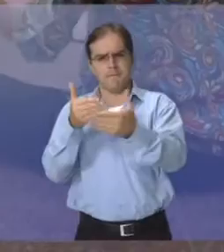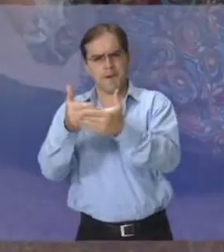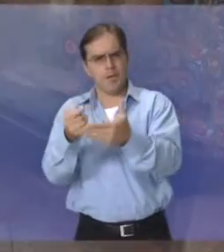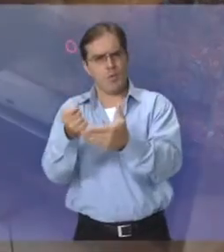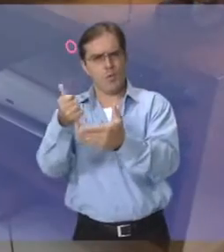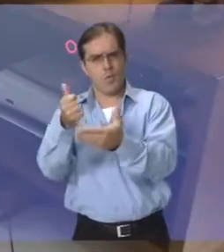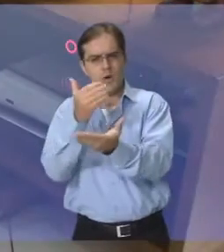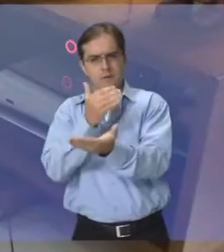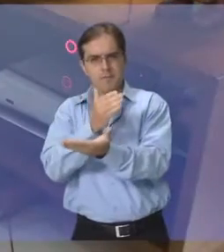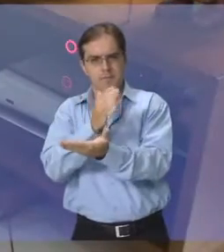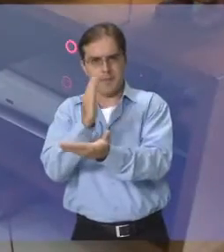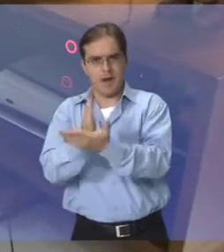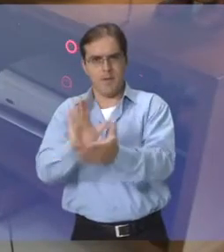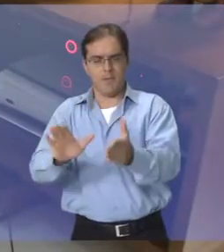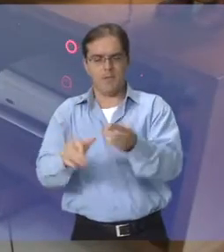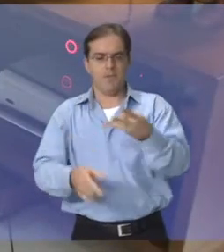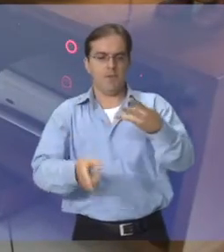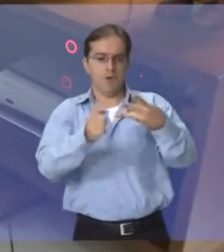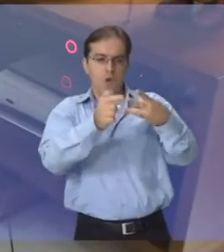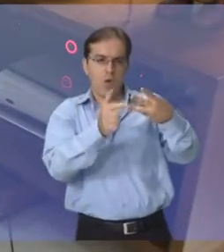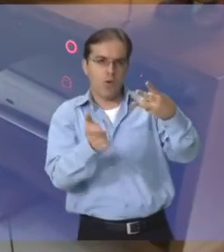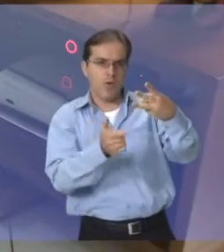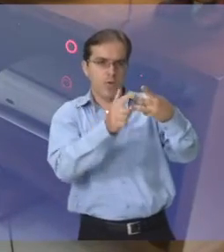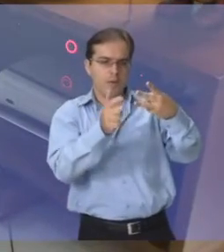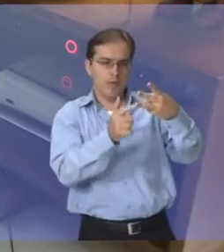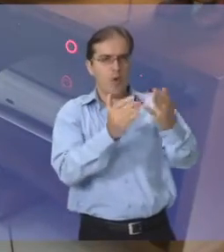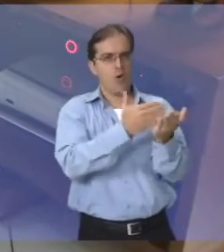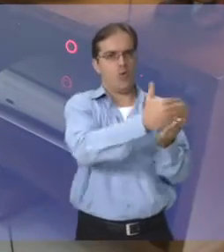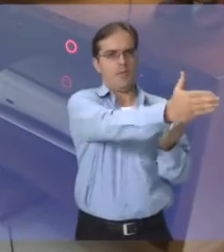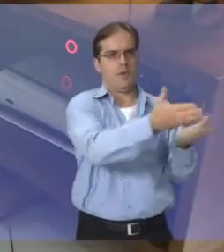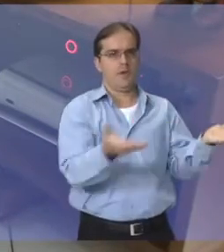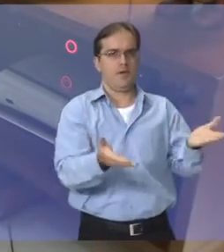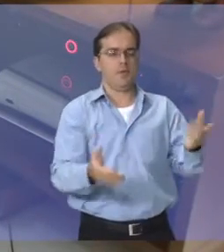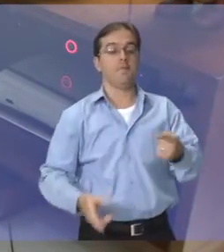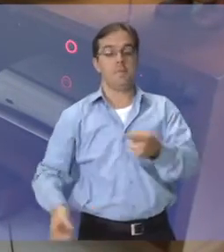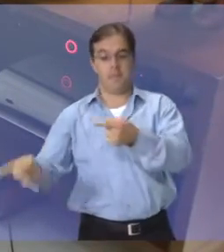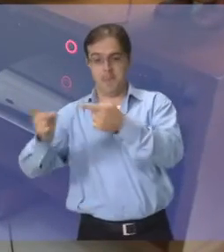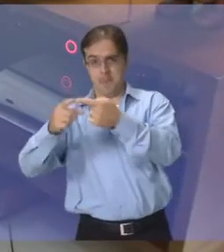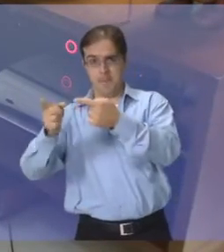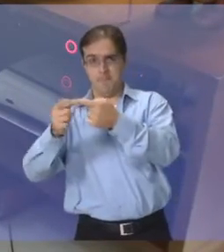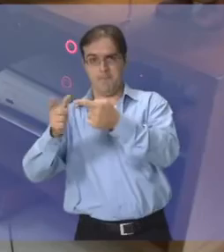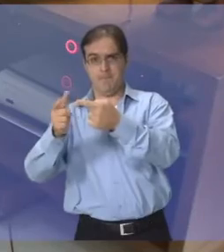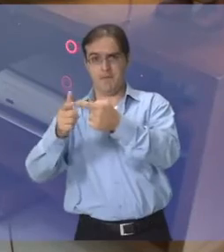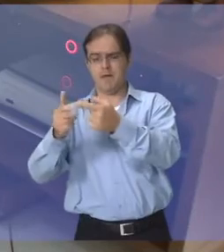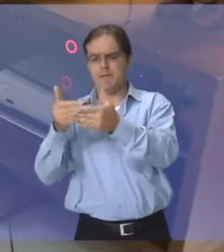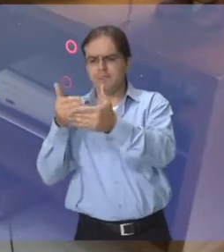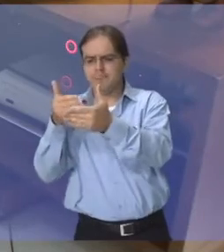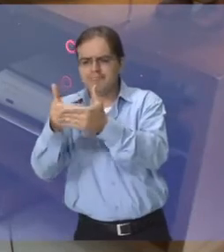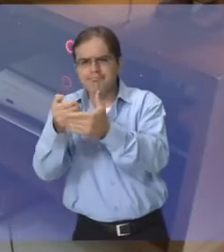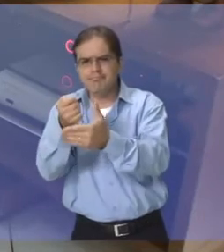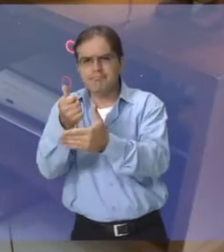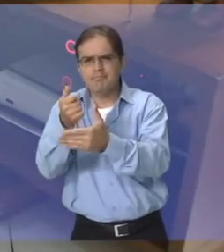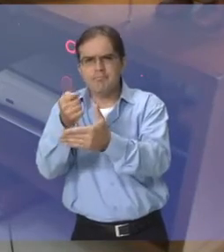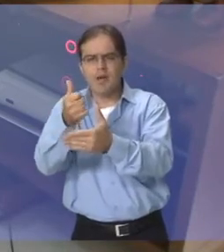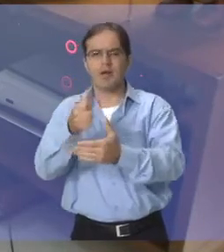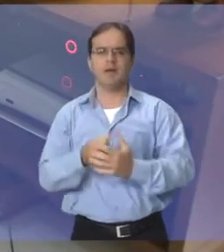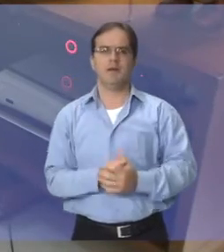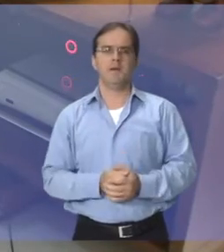agora. Então, o primeiro projeto, esse que a gente está finalizando, é um projeto que